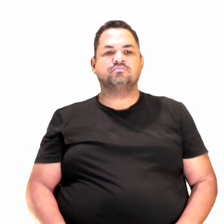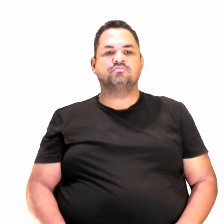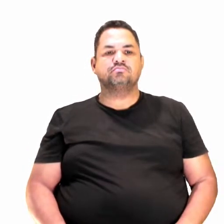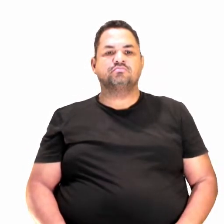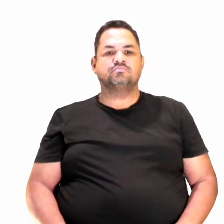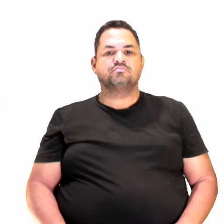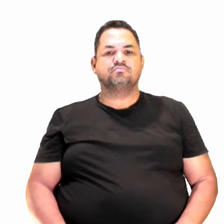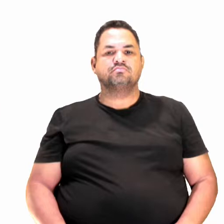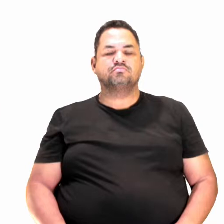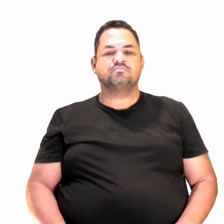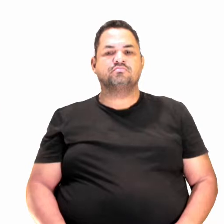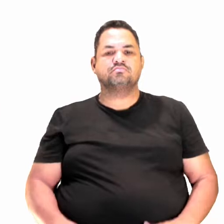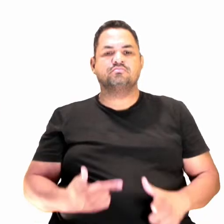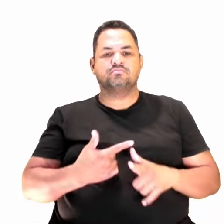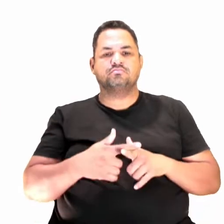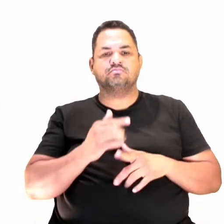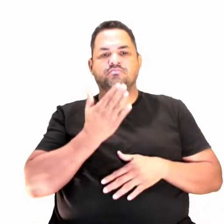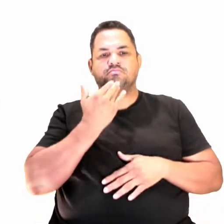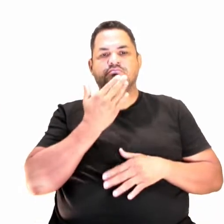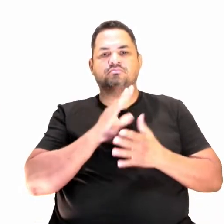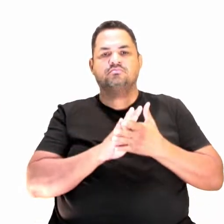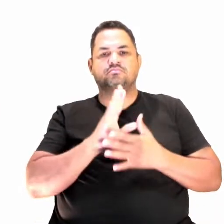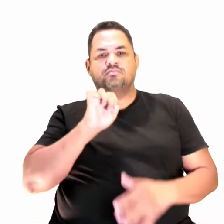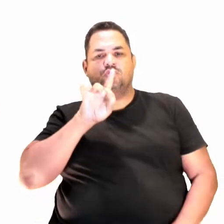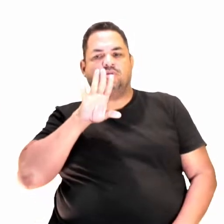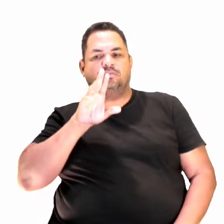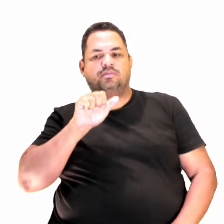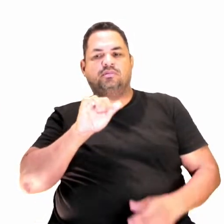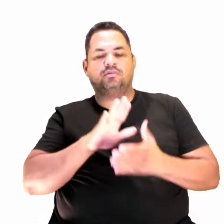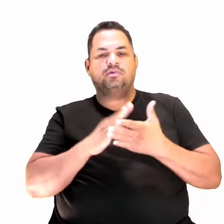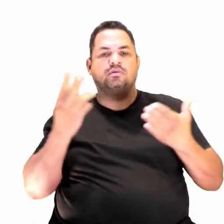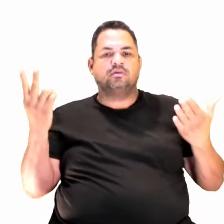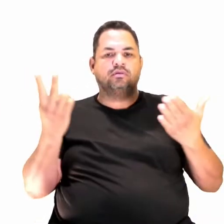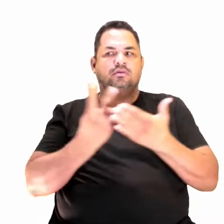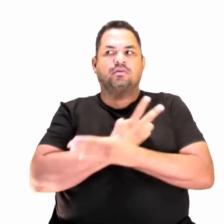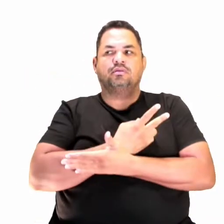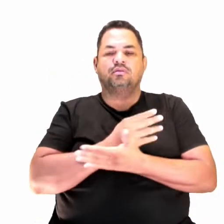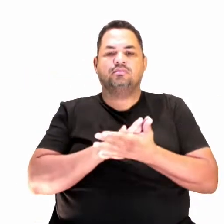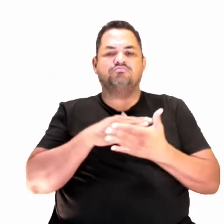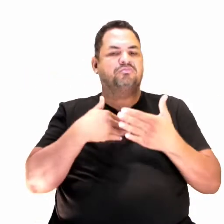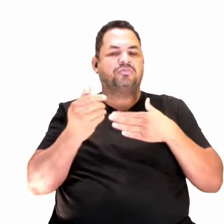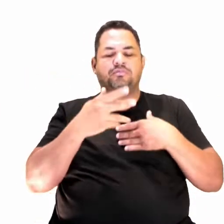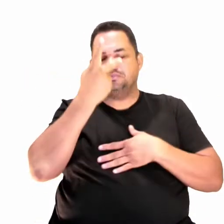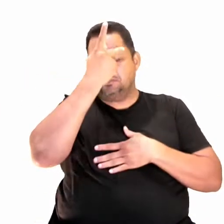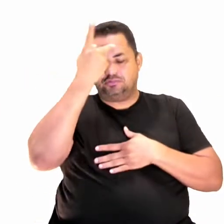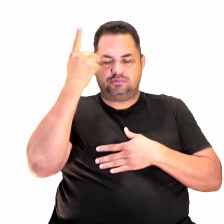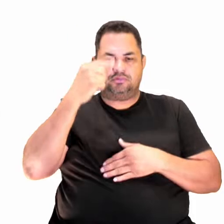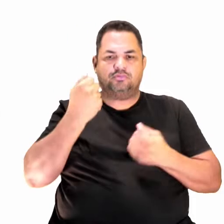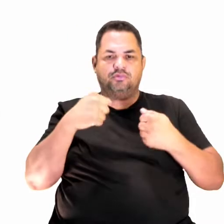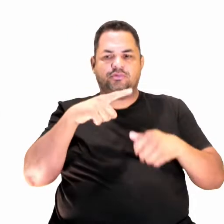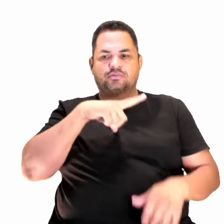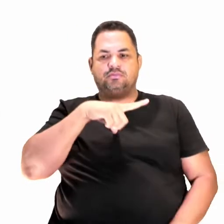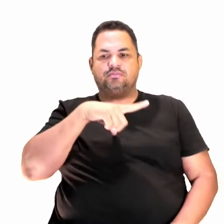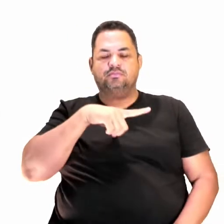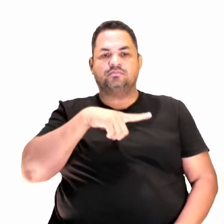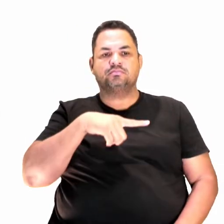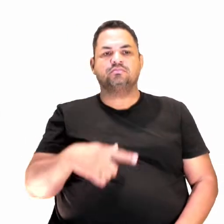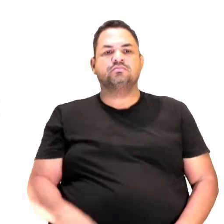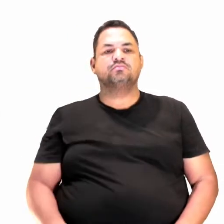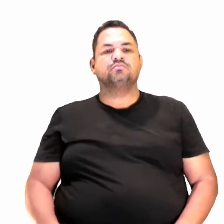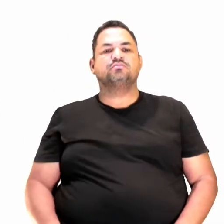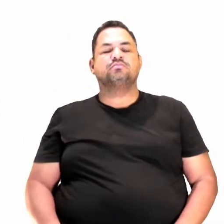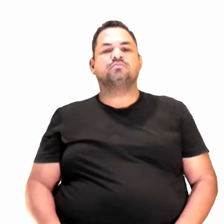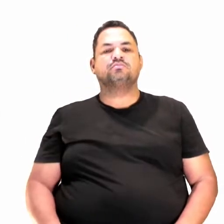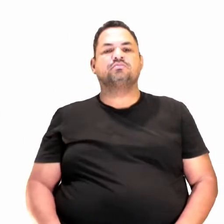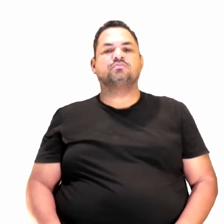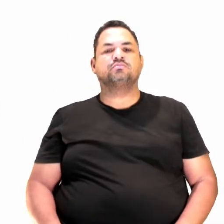anyone. Então, desordens alimentares como a bulimia podem ocorrer em qualquer um. Eating disorders